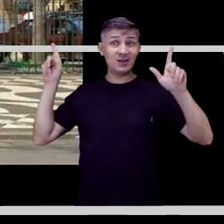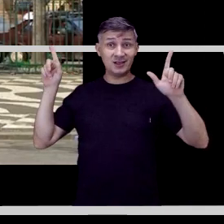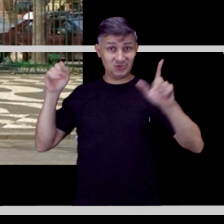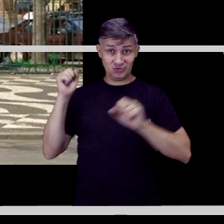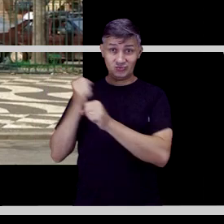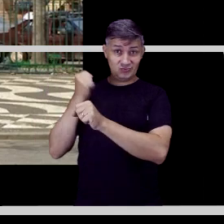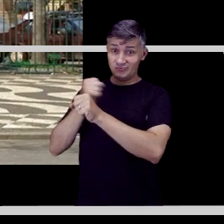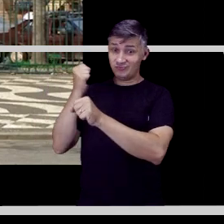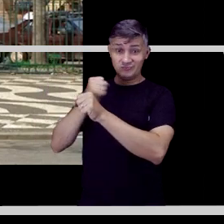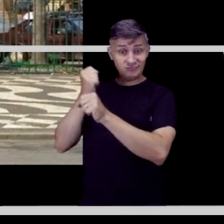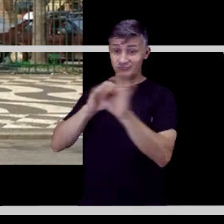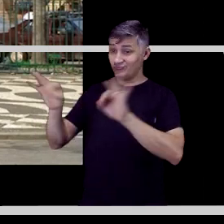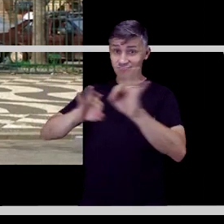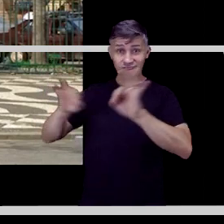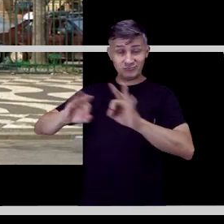o edifício,